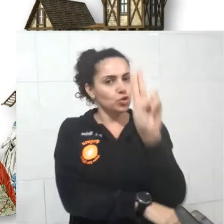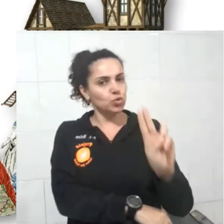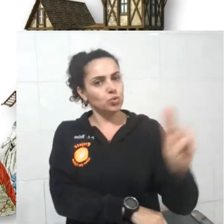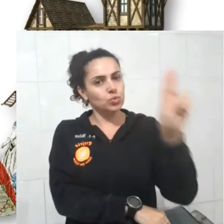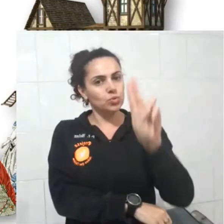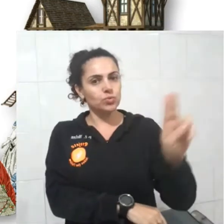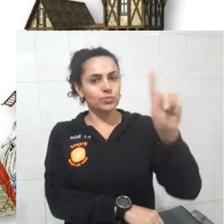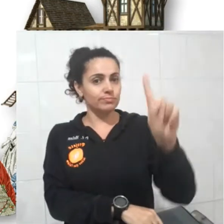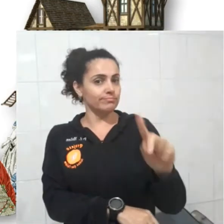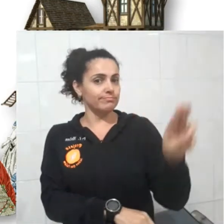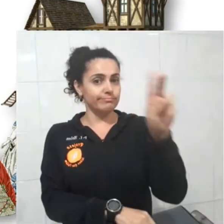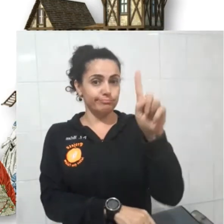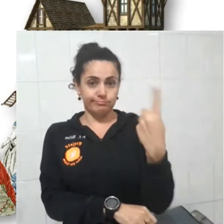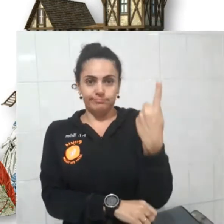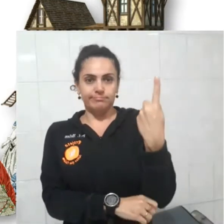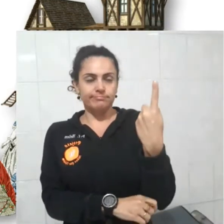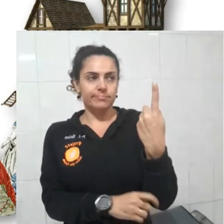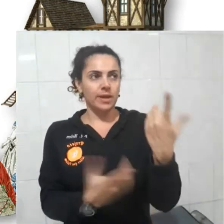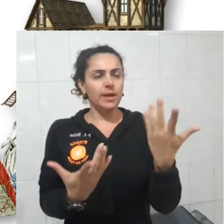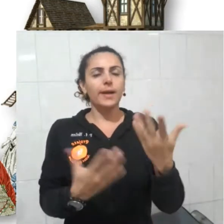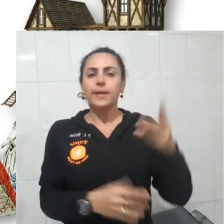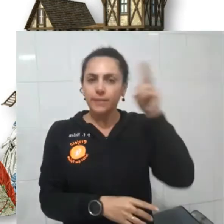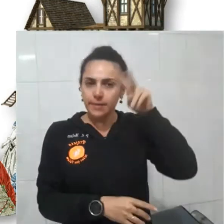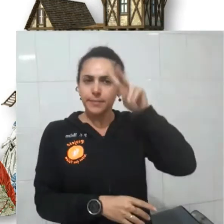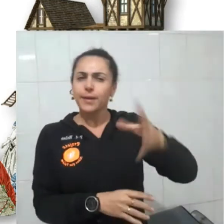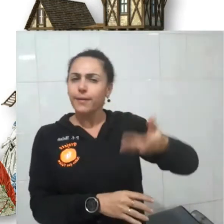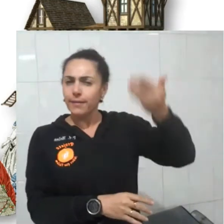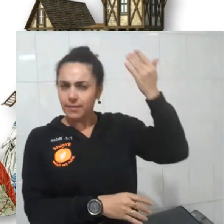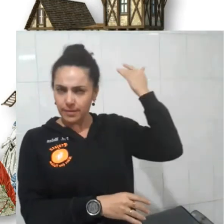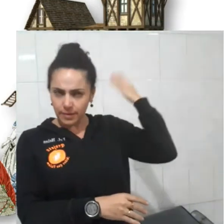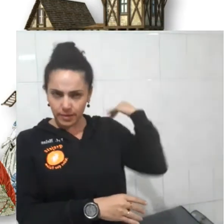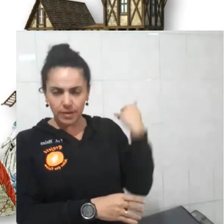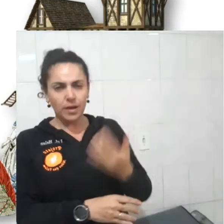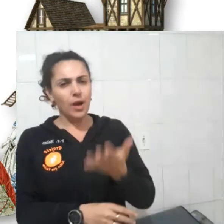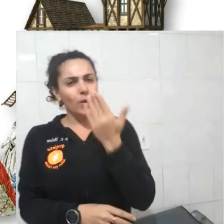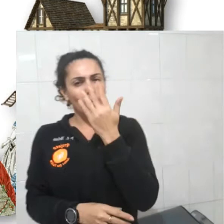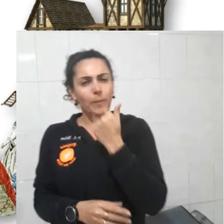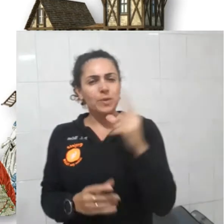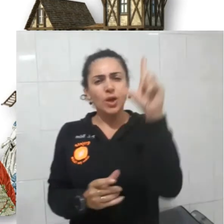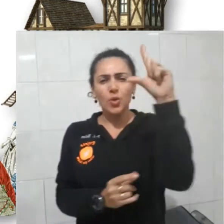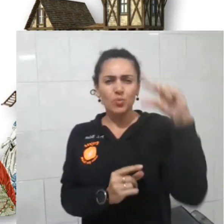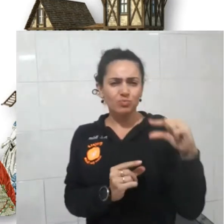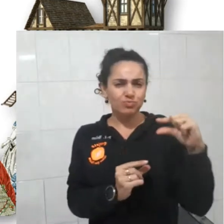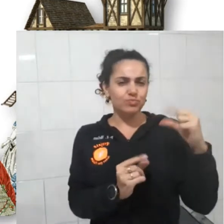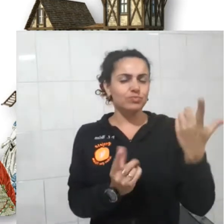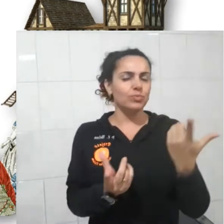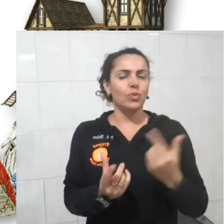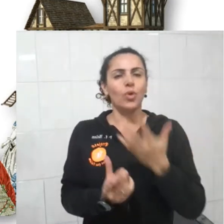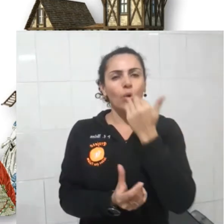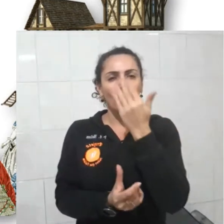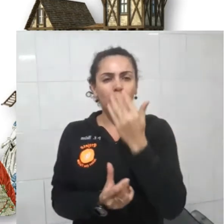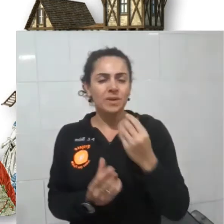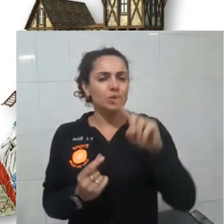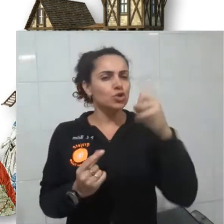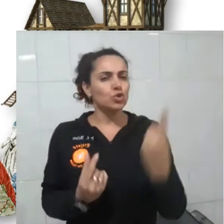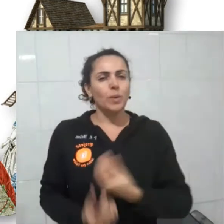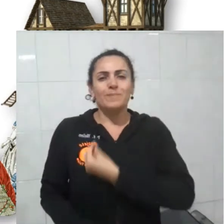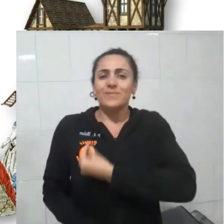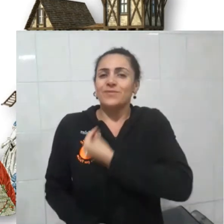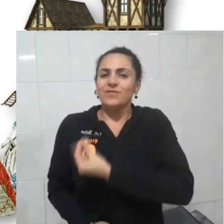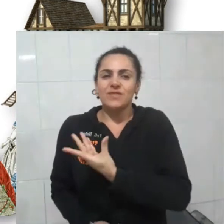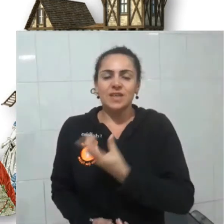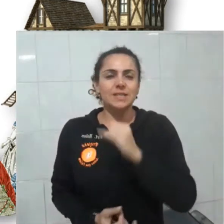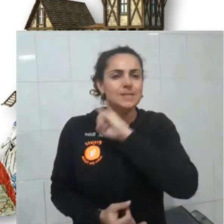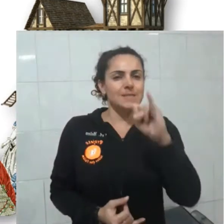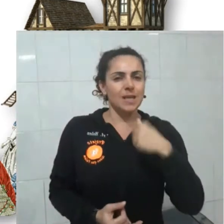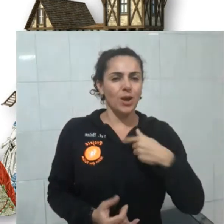utilizava, tá? Lembrando que nessa época, gente, a gente está falando aí de uma alimentação super reduzida, né? Era uma alimentação que servia para a sobrevivência.